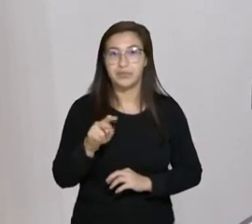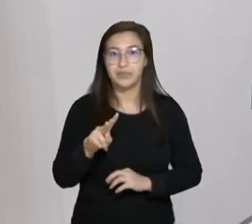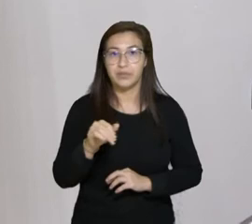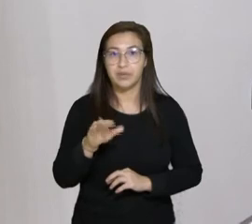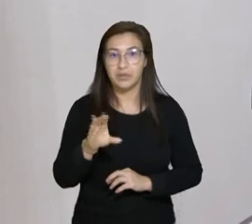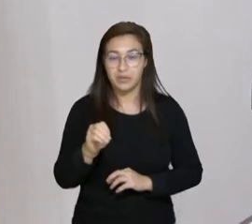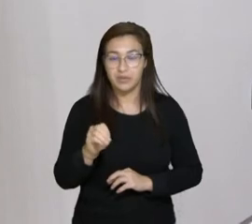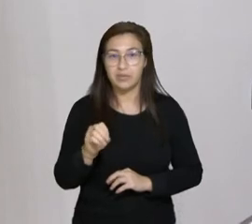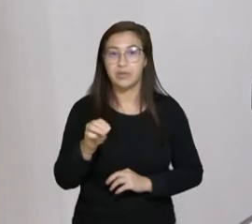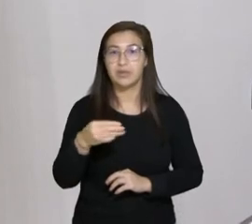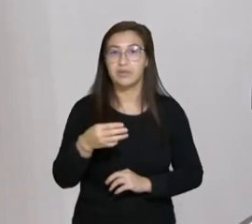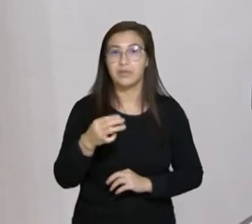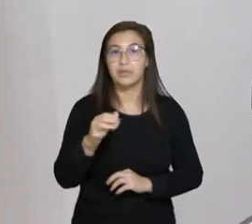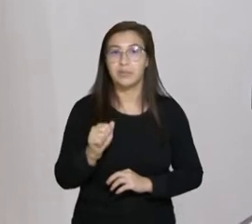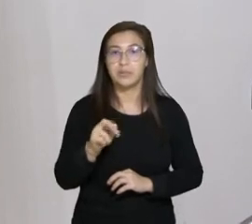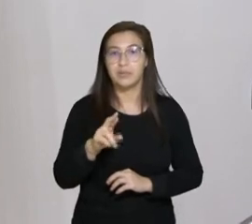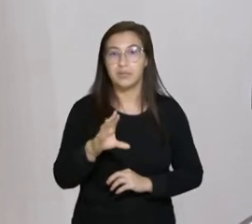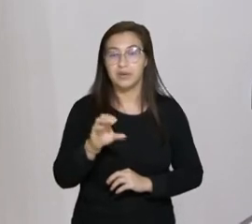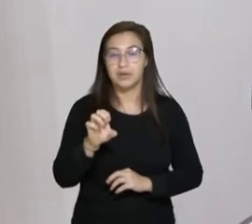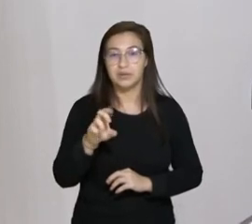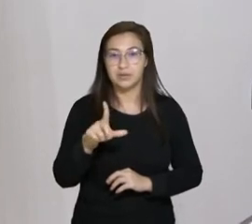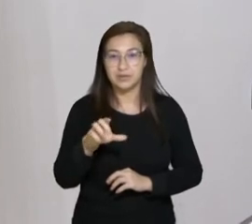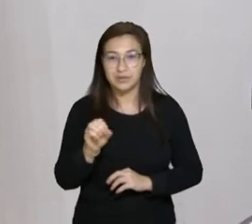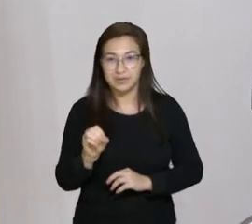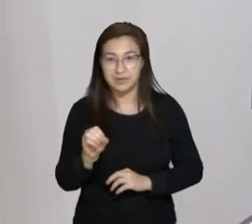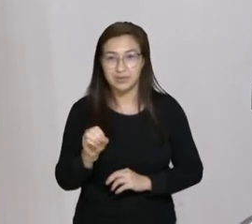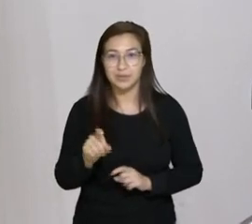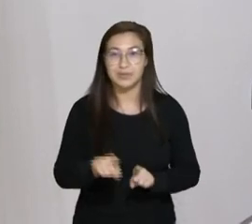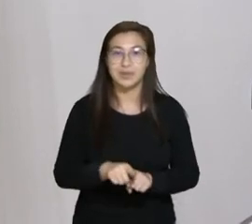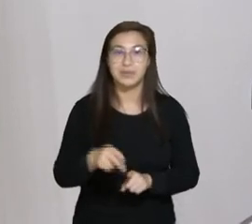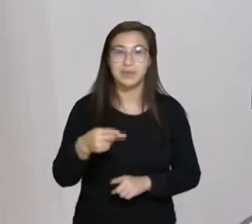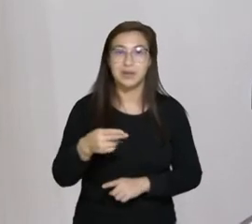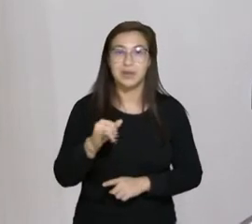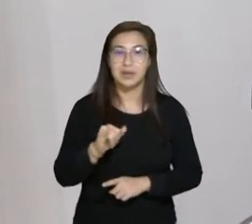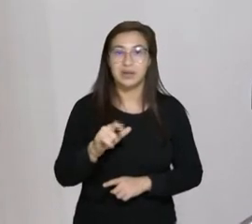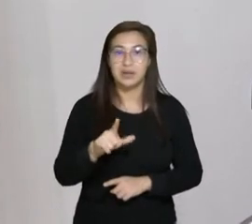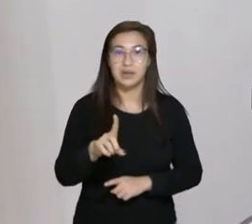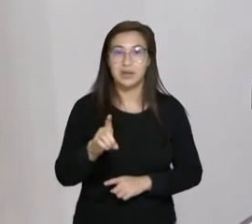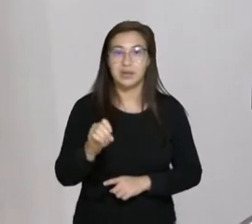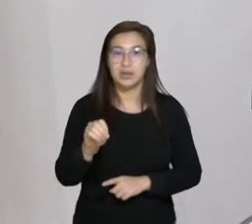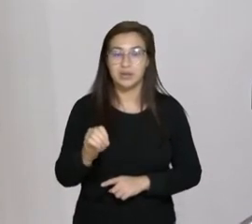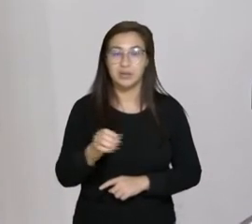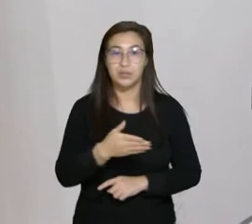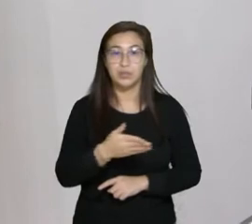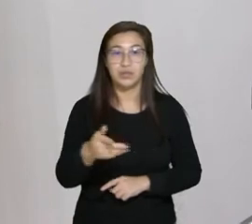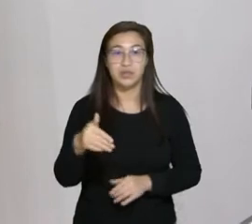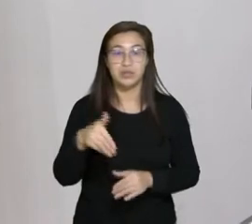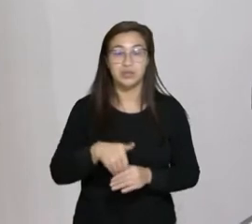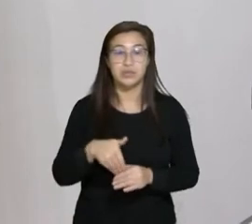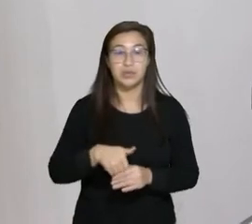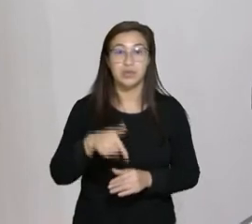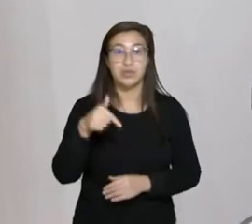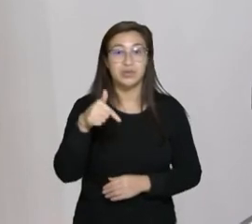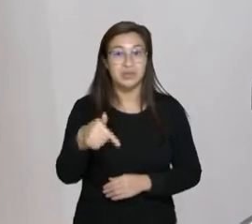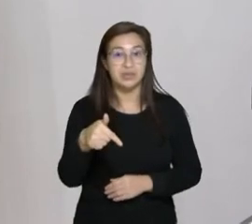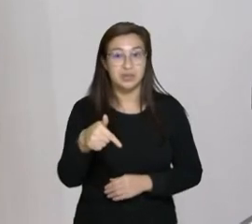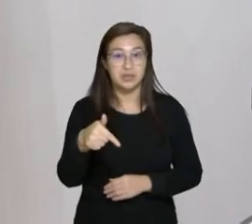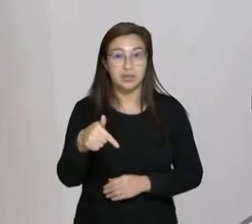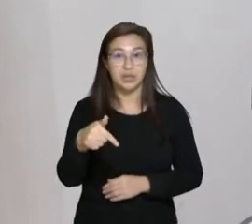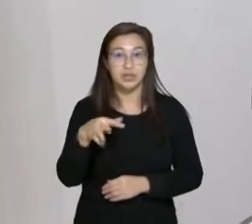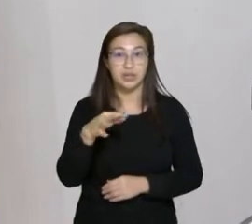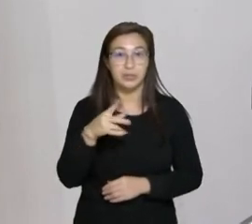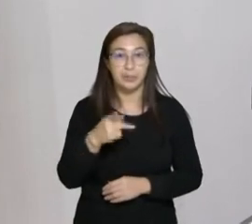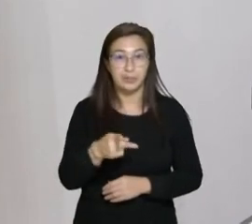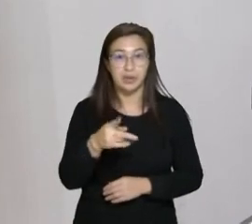podemos Marcelo Castro do MDB e Nilda Gondim do MDB Foram sete votos do partido dos trabalhadores